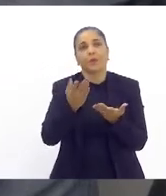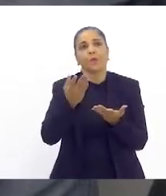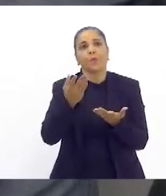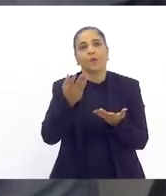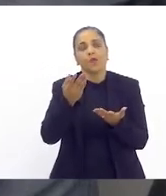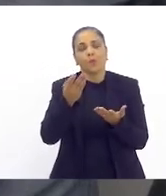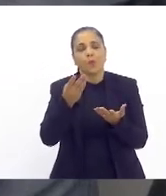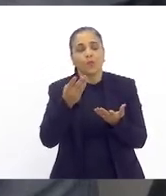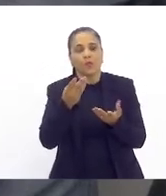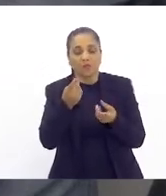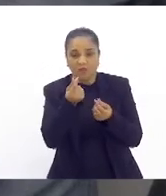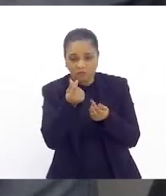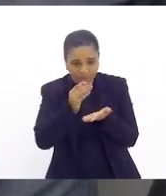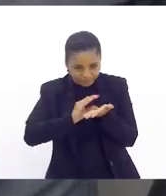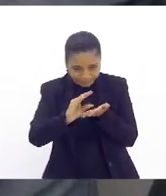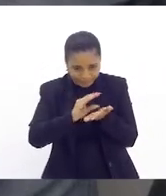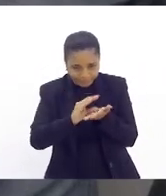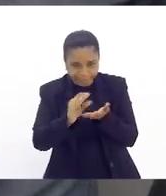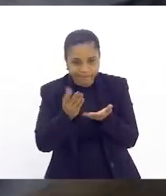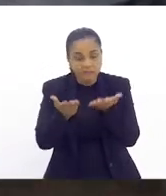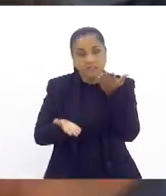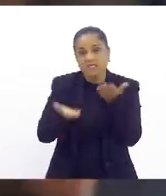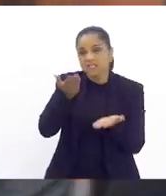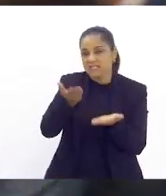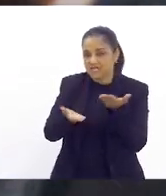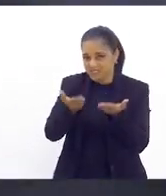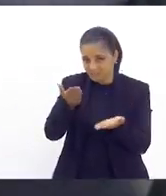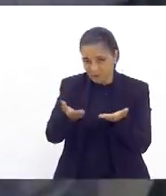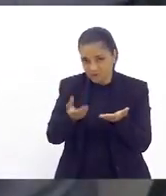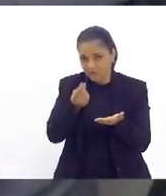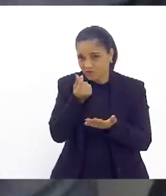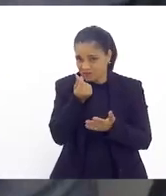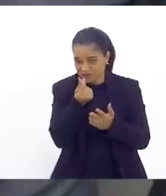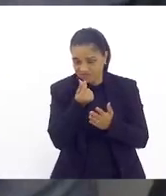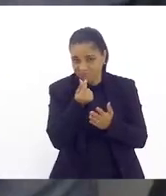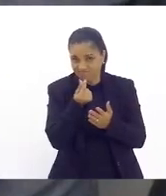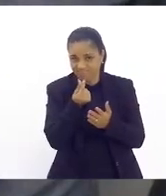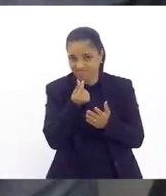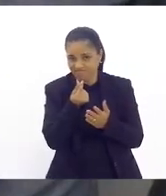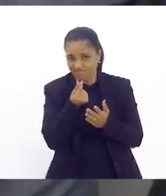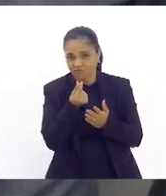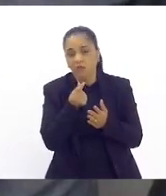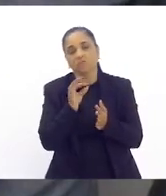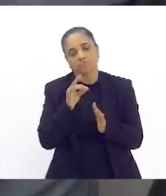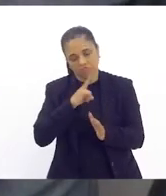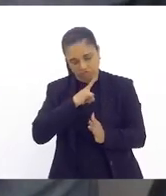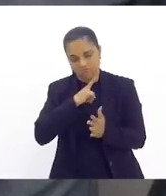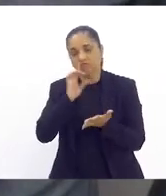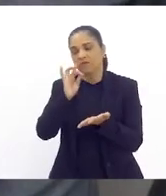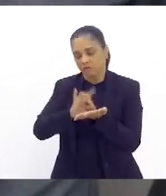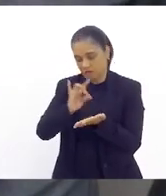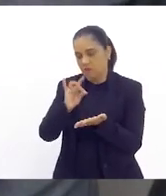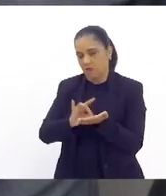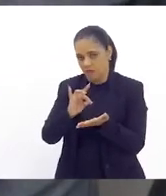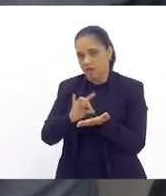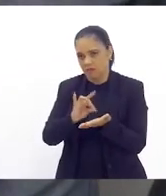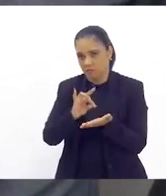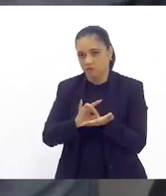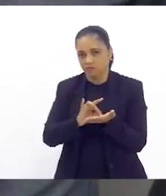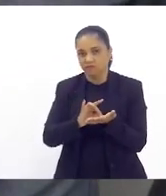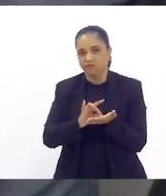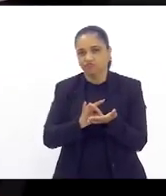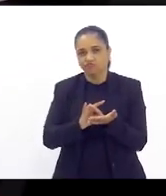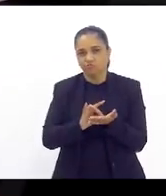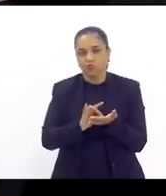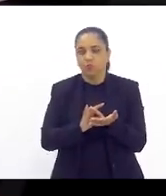sim existe o desequilíbrio financeiro né Isso não é um fato né então é